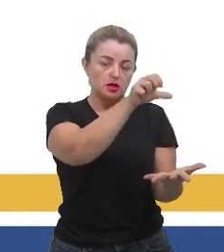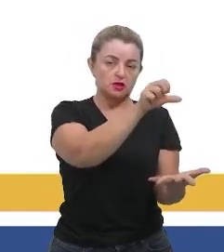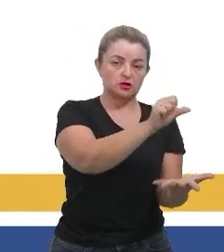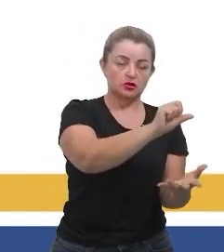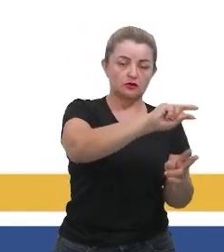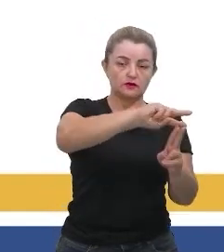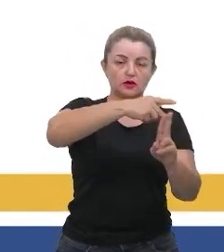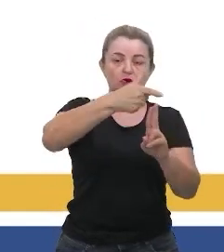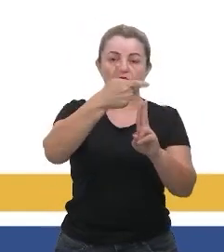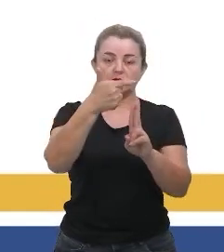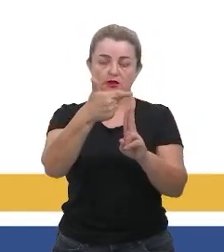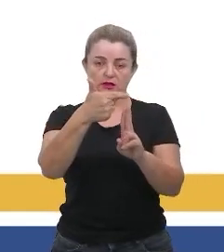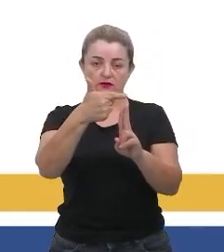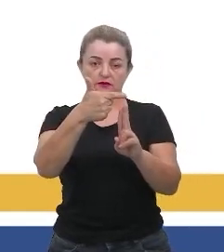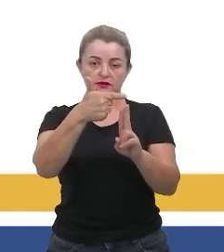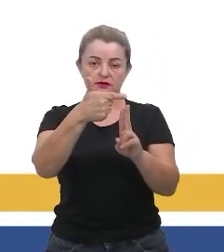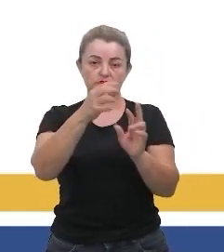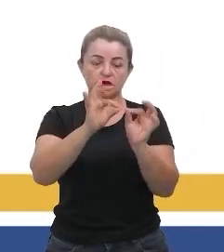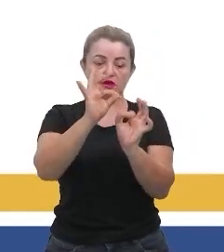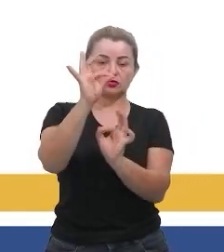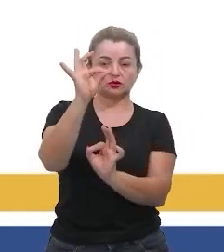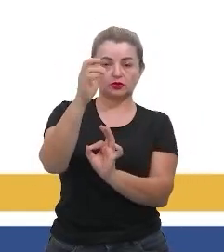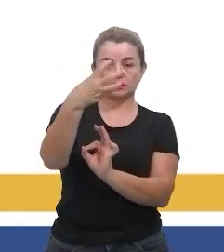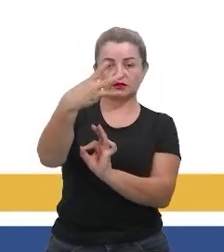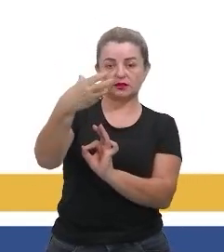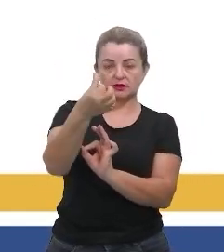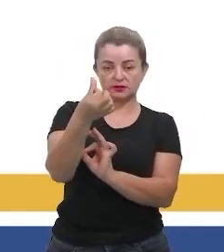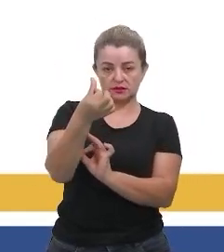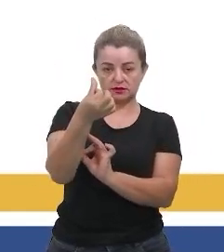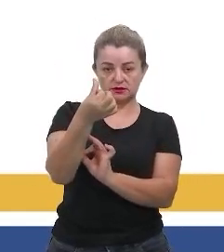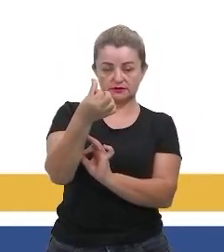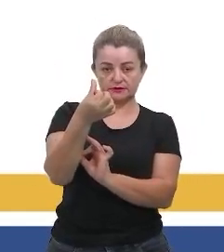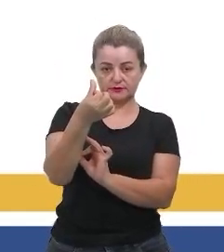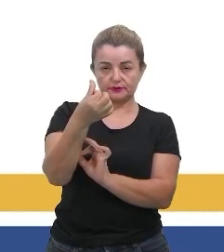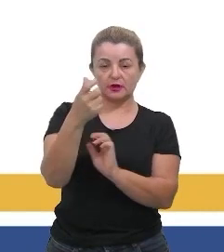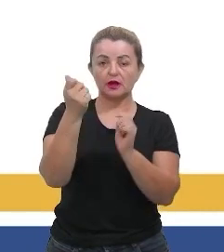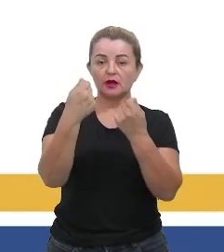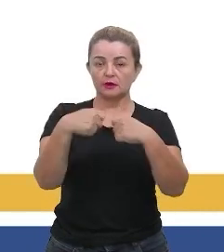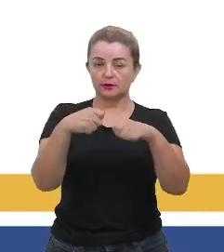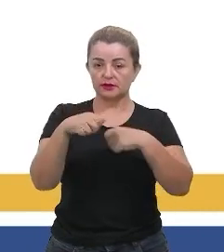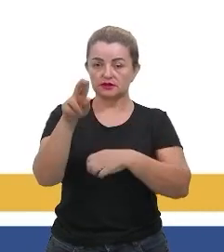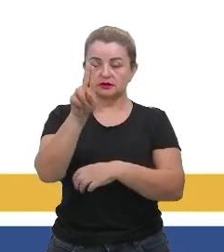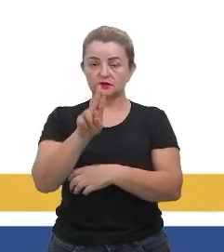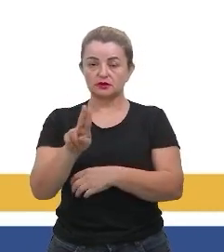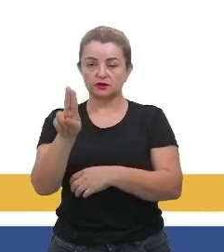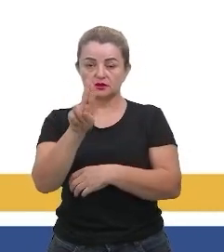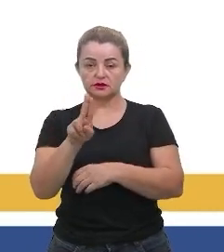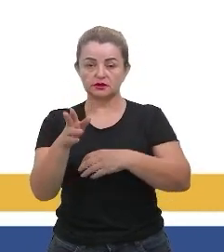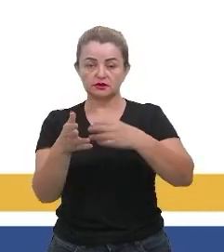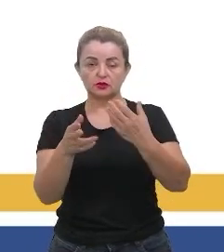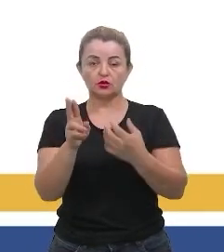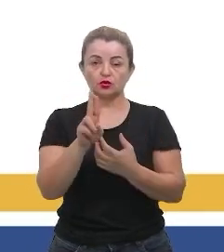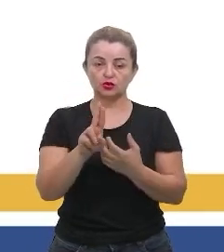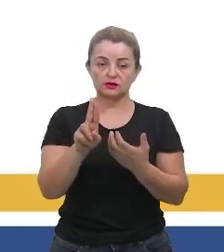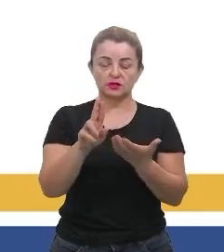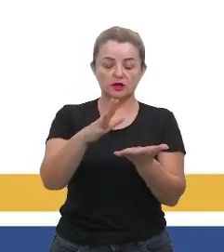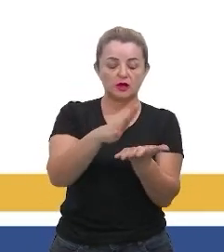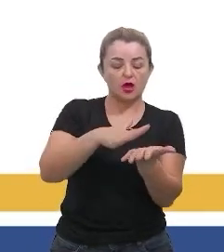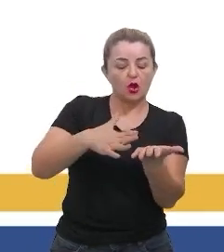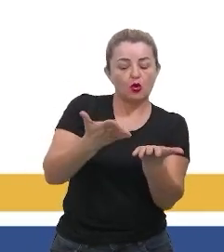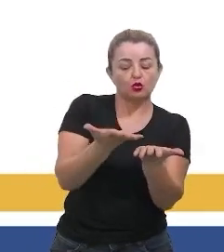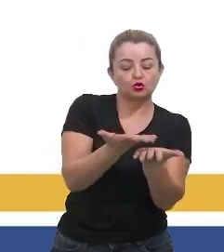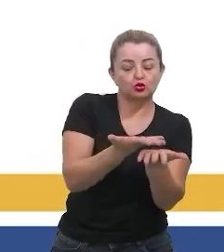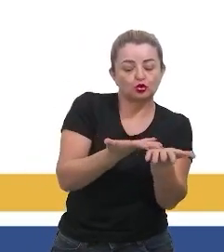do cone, que é 36. Gente, lembrando que eu preciso chegar naquele tronco de cone, né? Então, eu vou fazer o quê? Eu vou